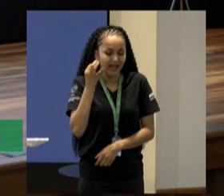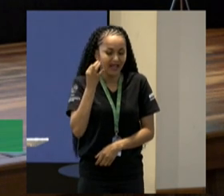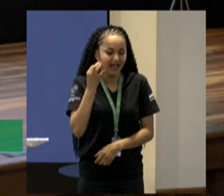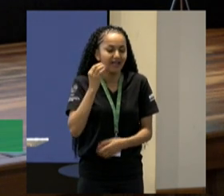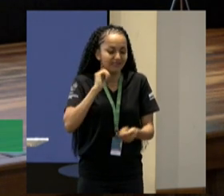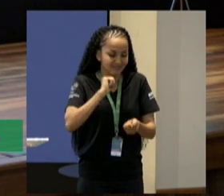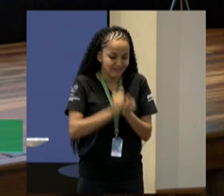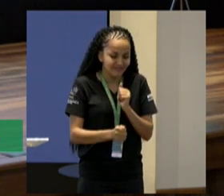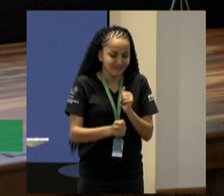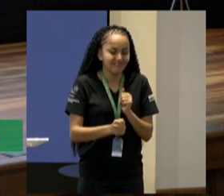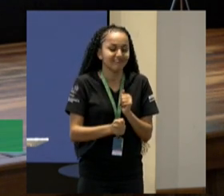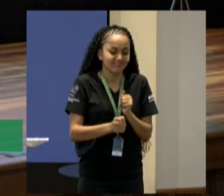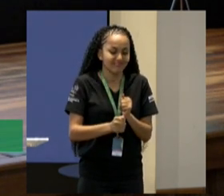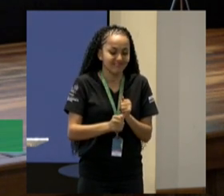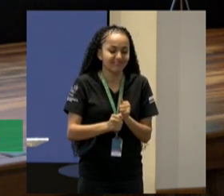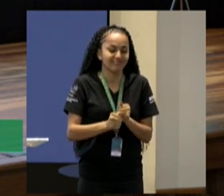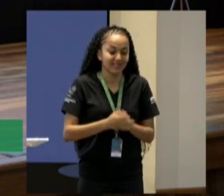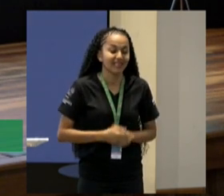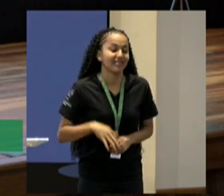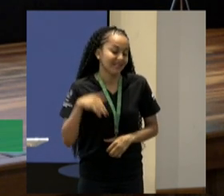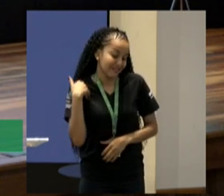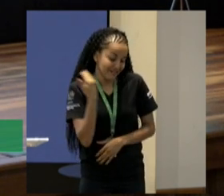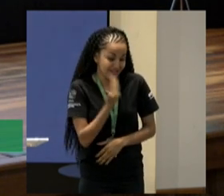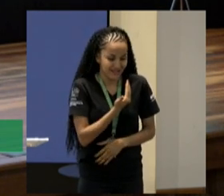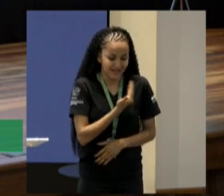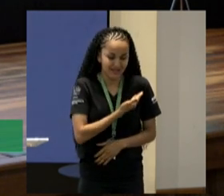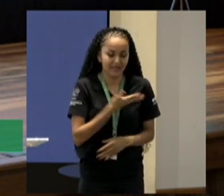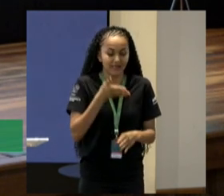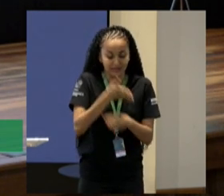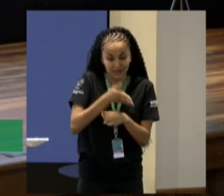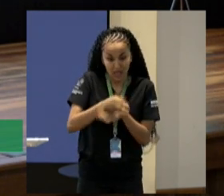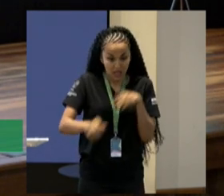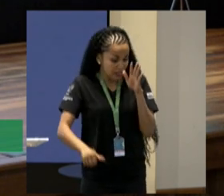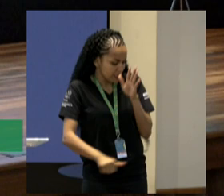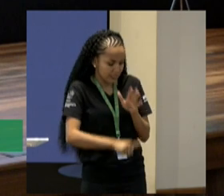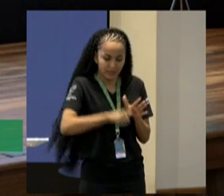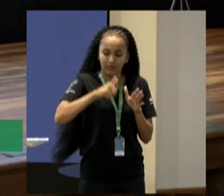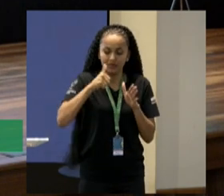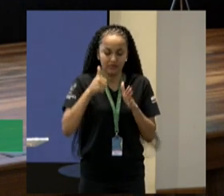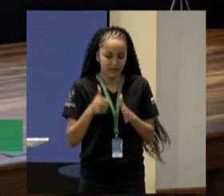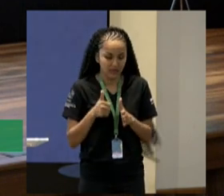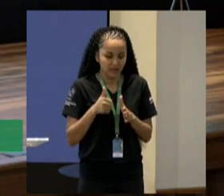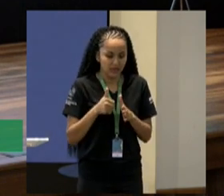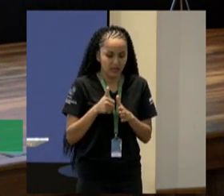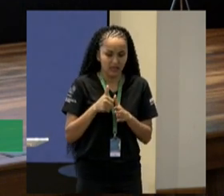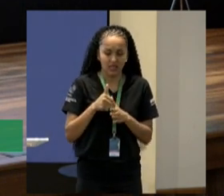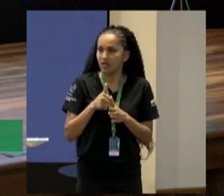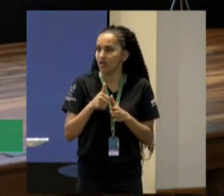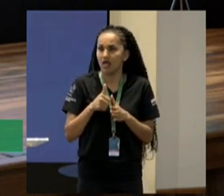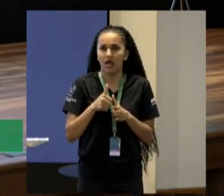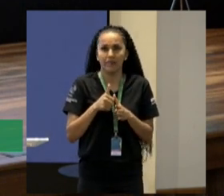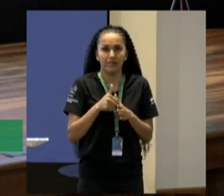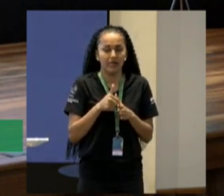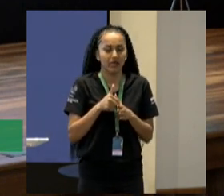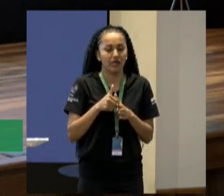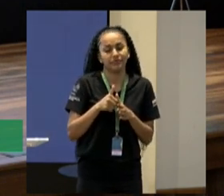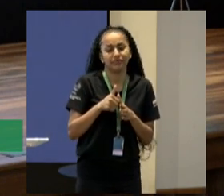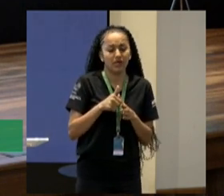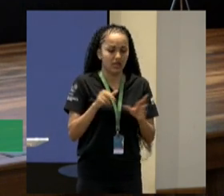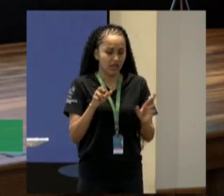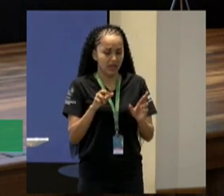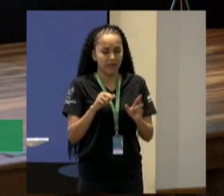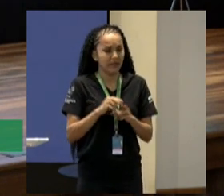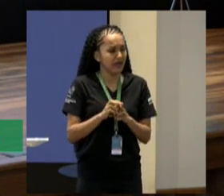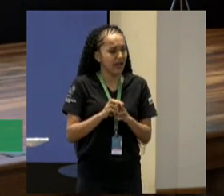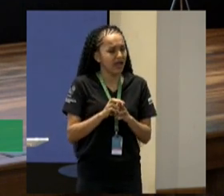E aí, a gente participou, agora a gente participou do primeiro, da OBERERI, que é a primeira Olimpíada Brasileira de